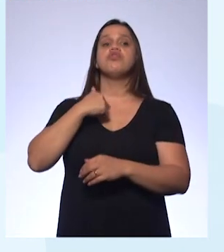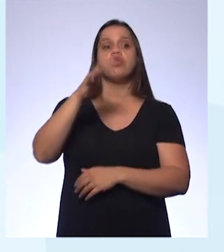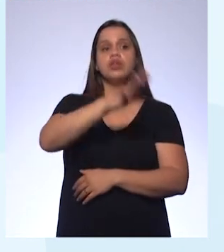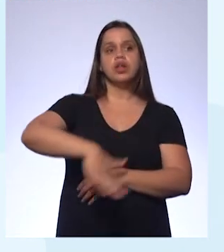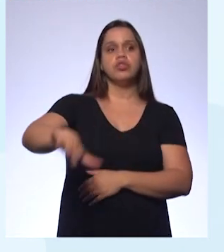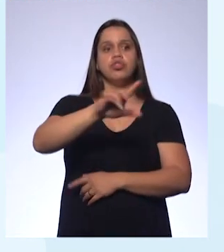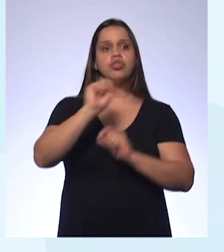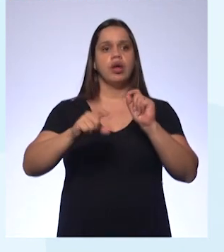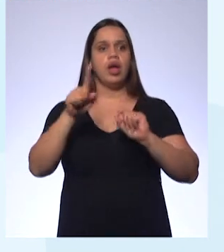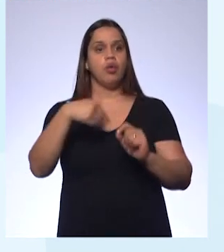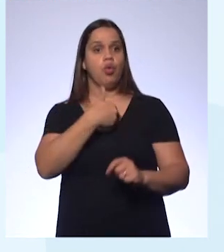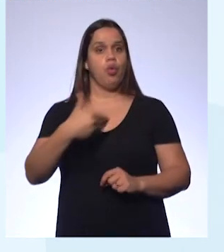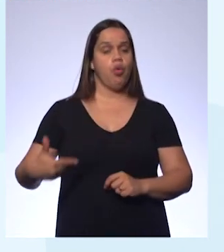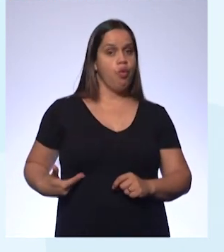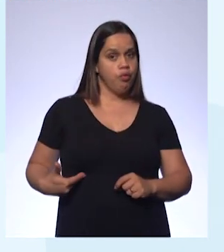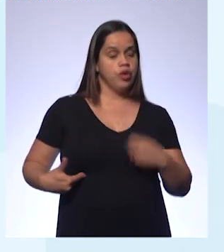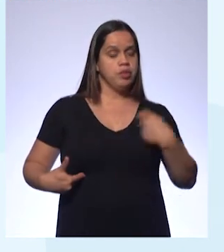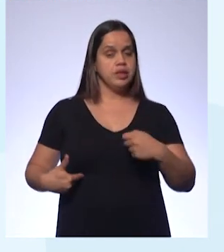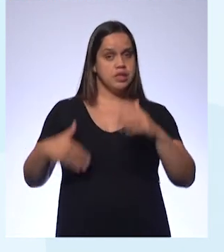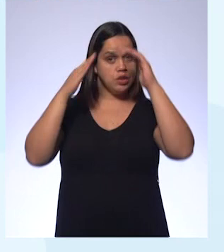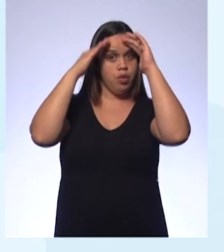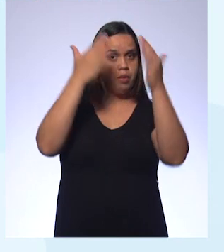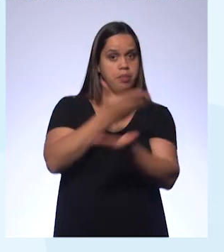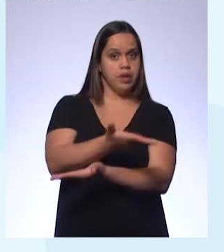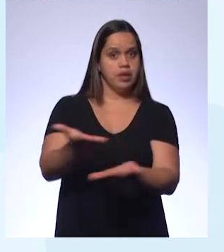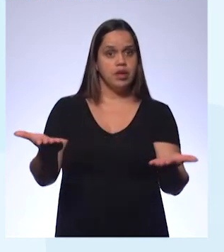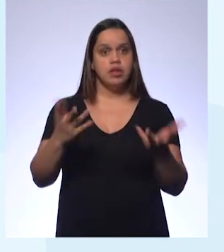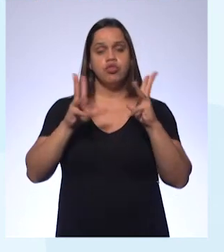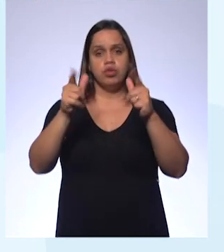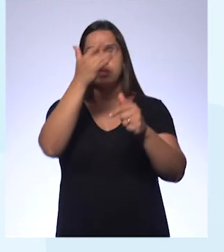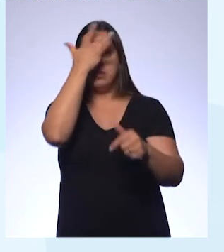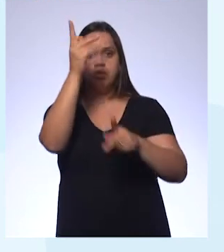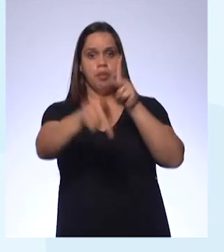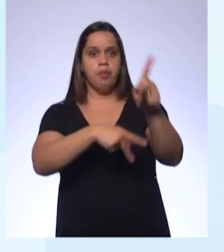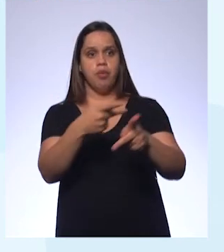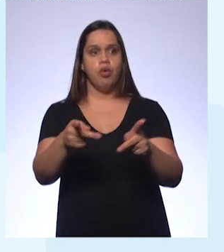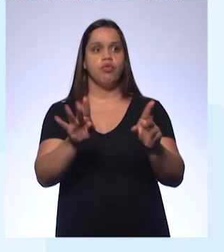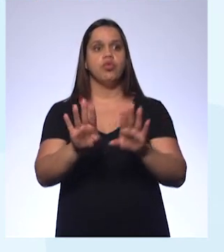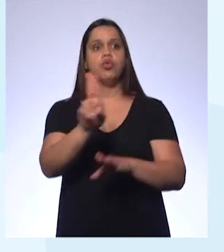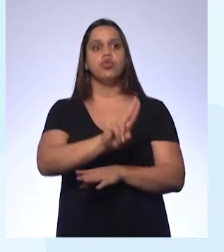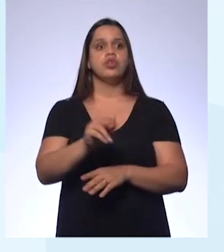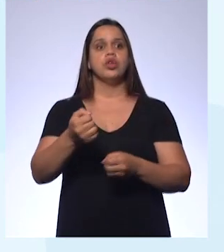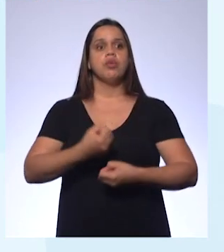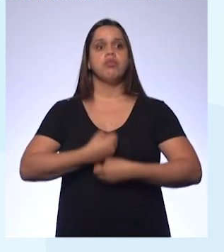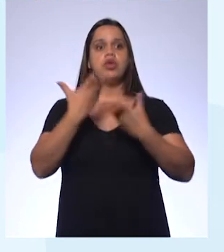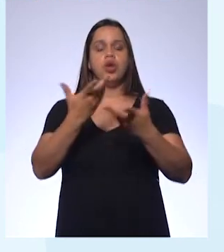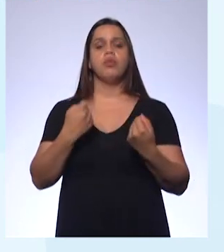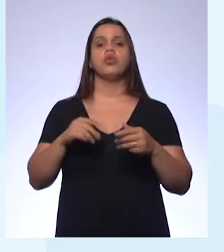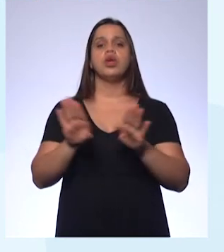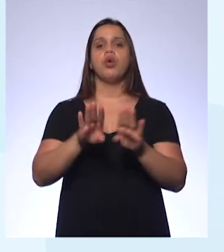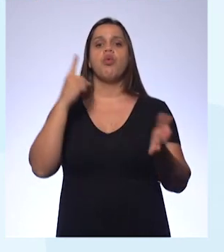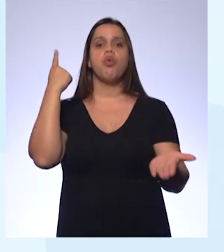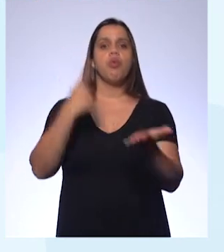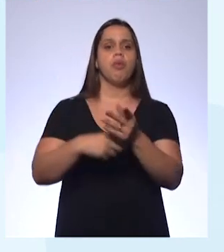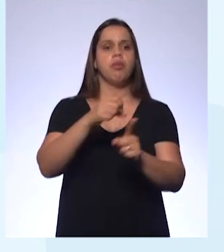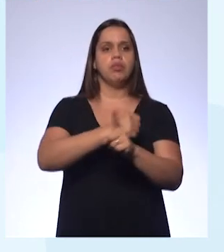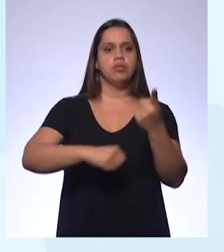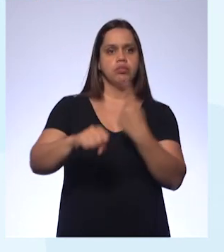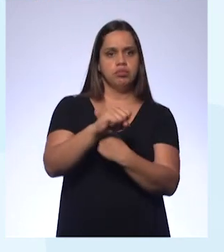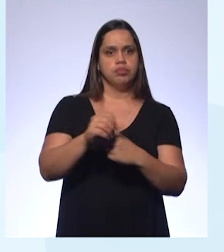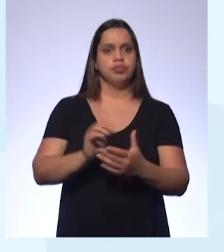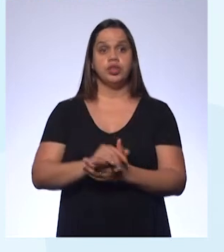os governos devem obedecer à vontade geral dos seus governados, expressa por meio de um pacto social. Em